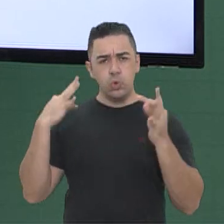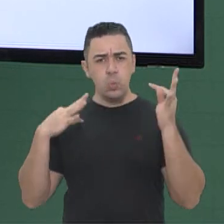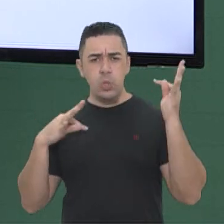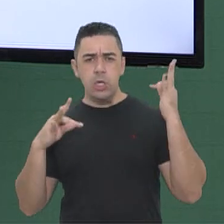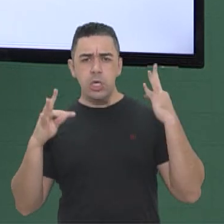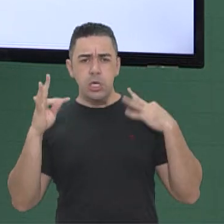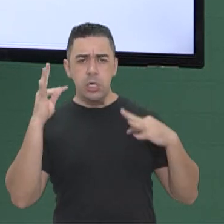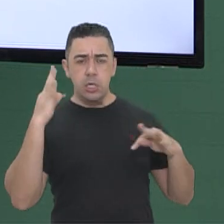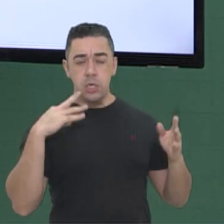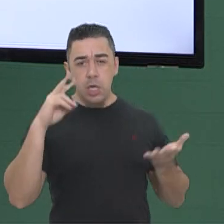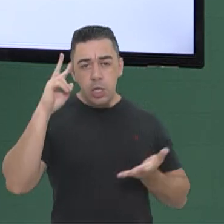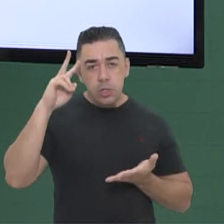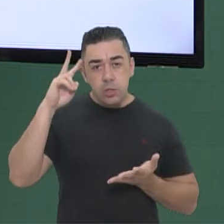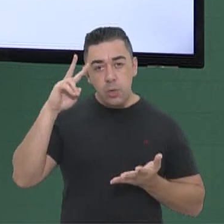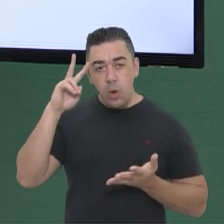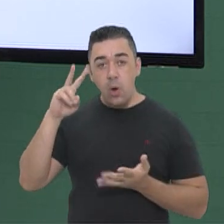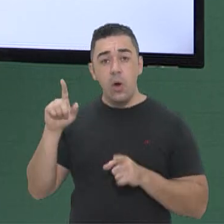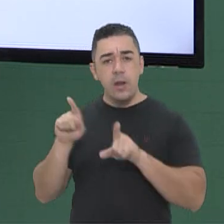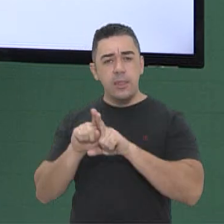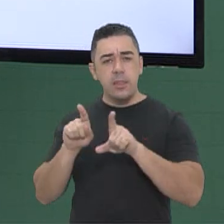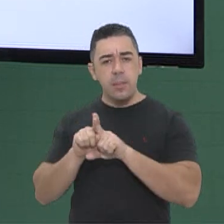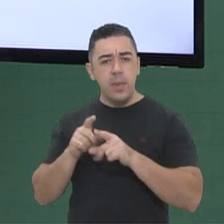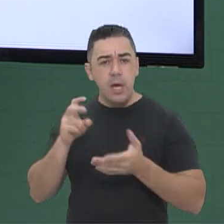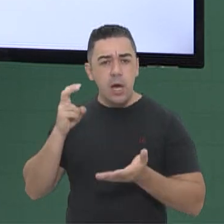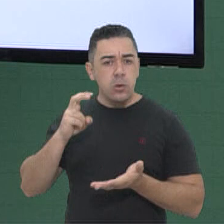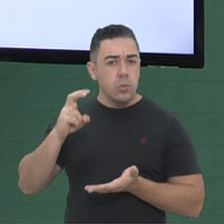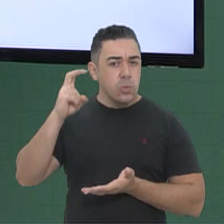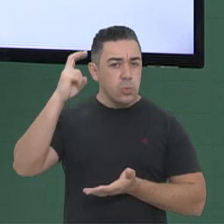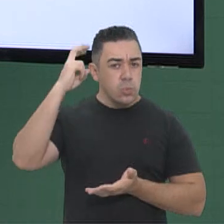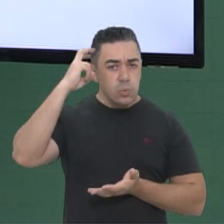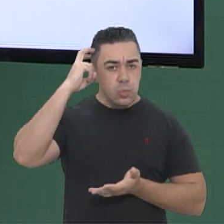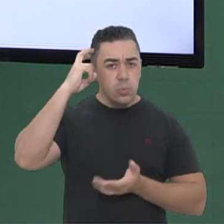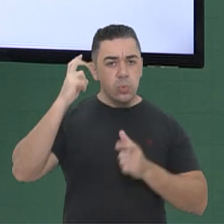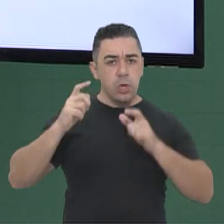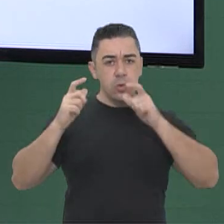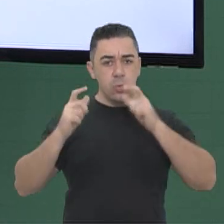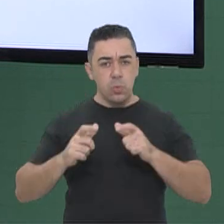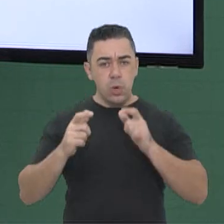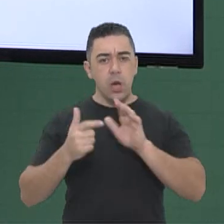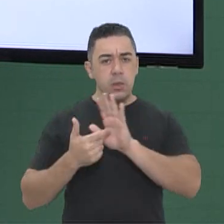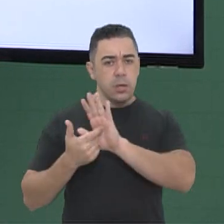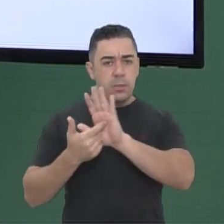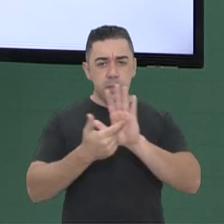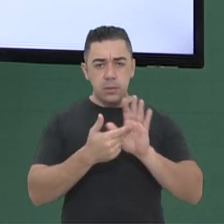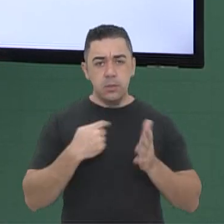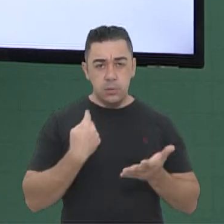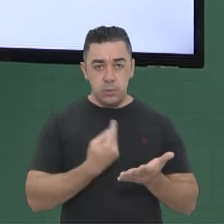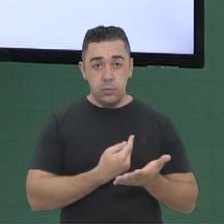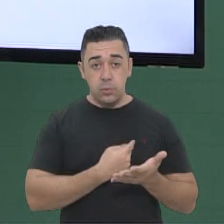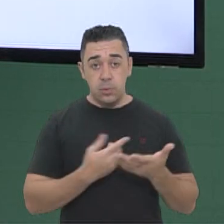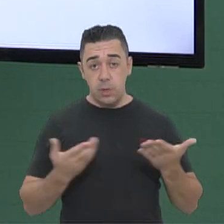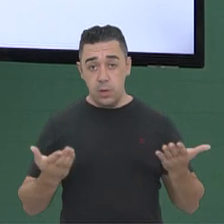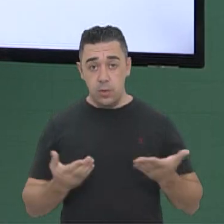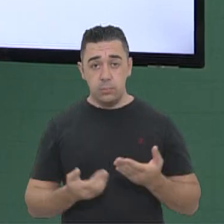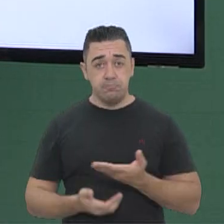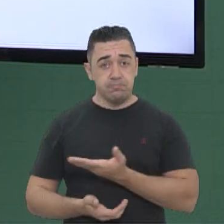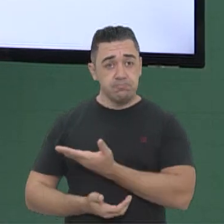história e a viagem, a cultura que esses lugares representam para nós. E